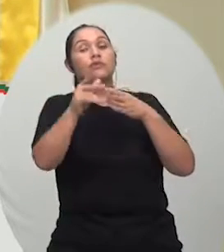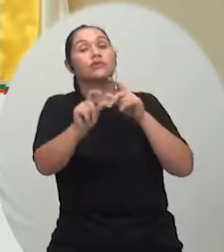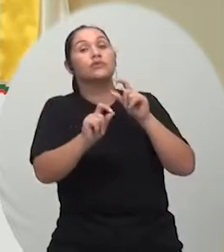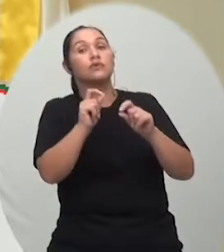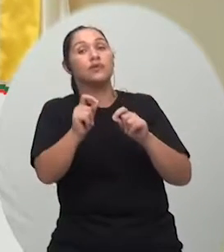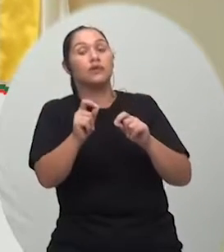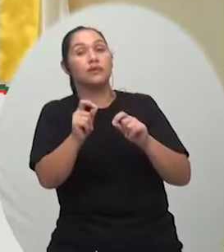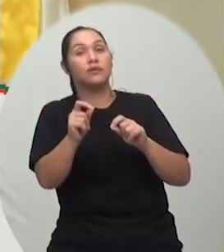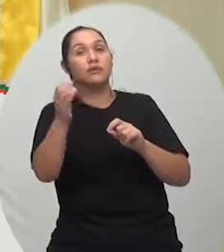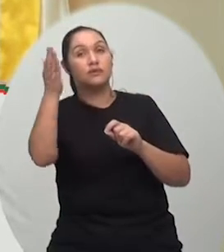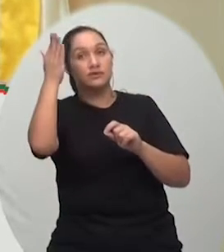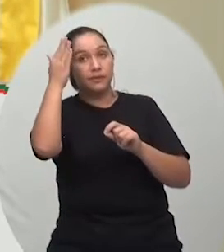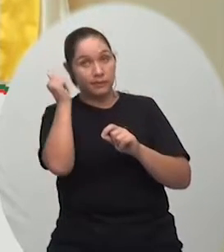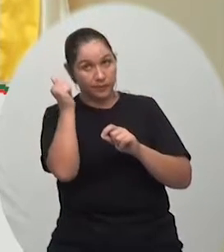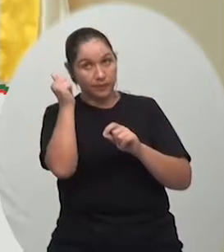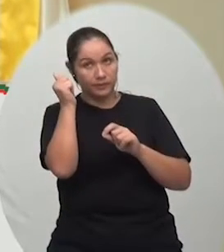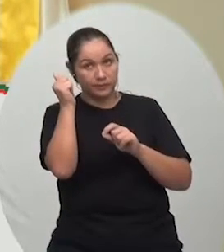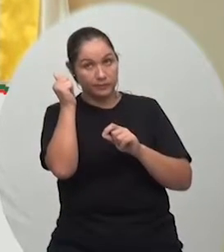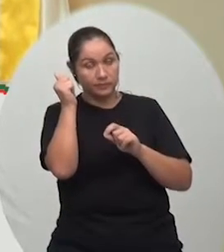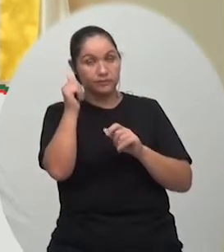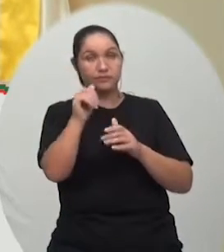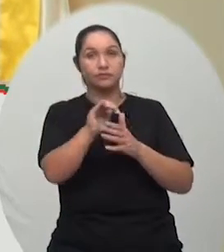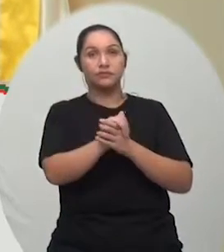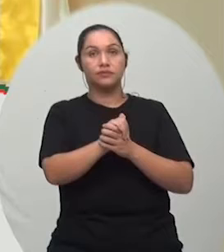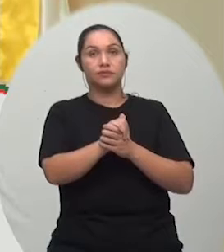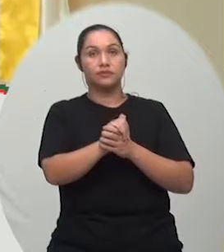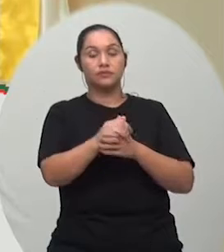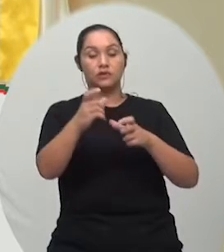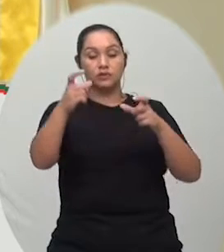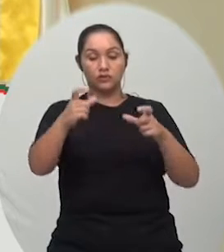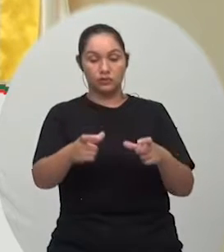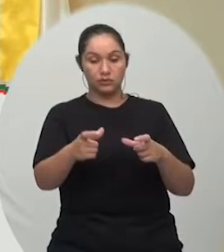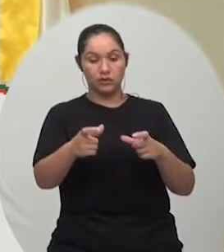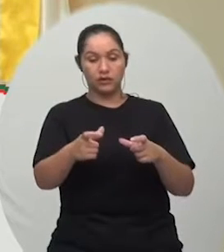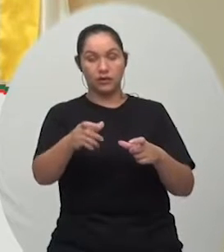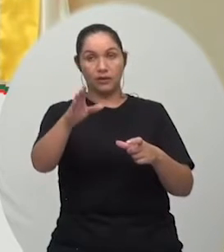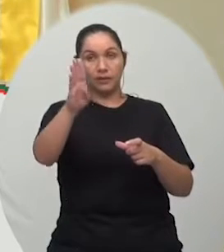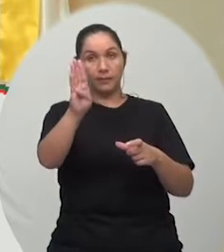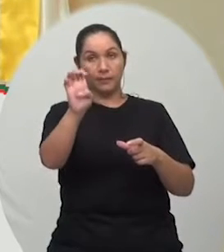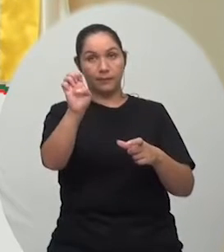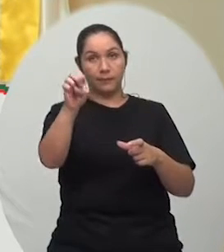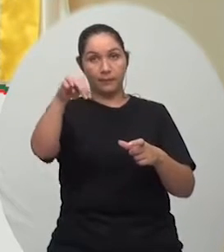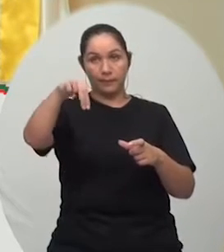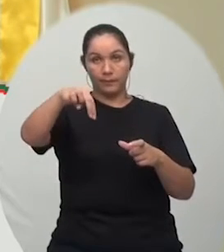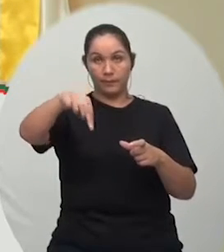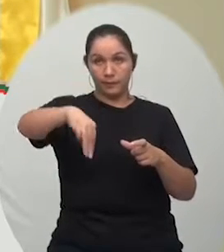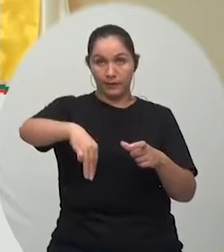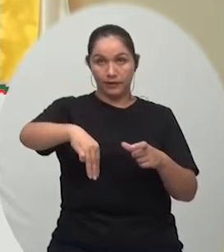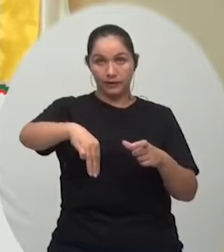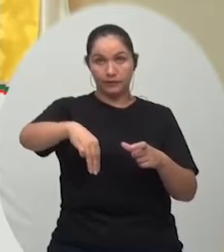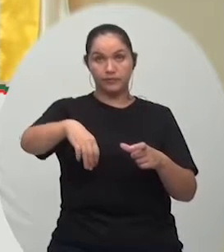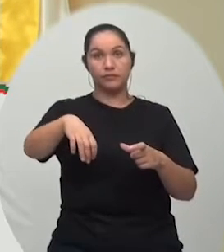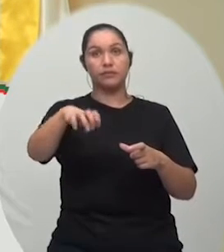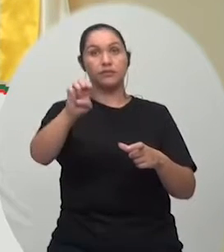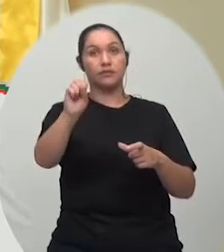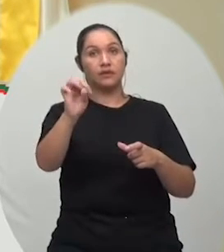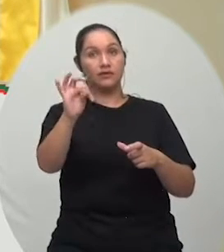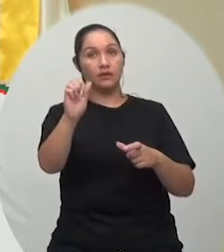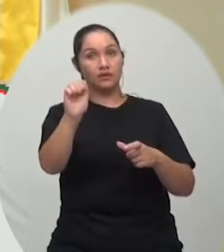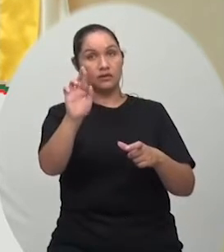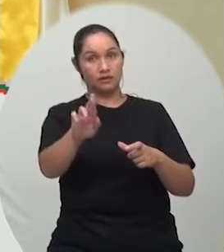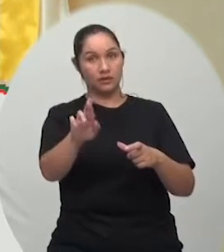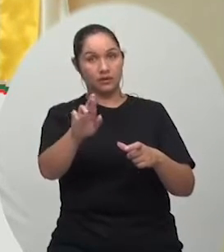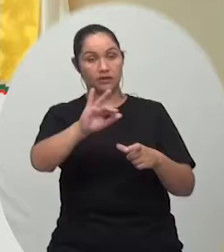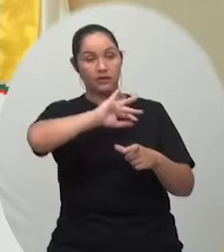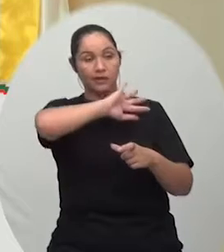saber se está em funcionamento aquilo que nós aprovamos aqui,